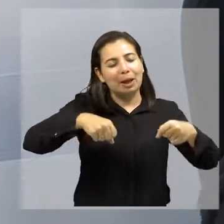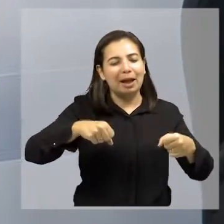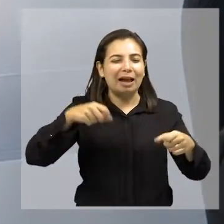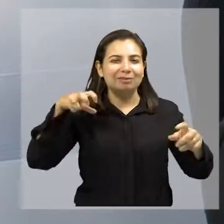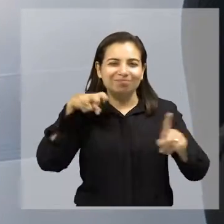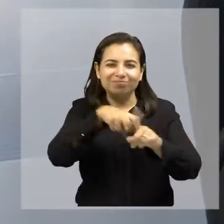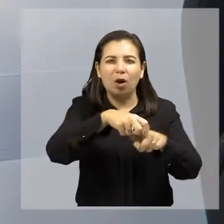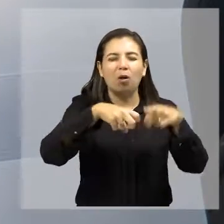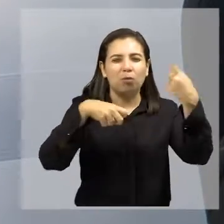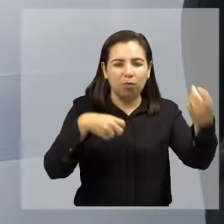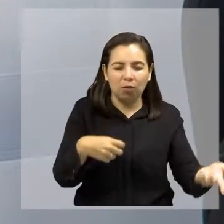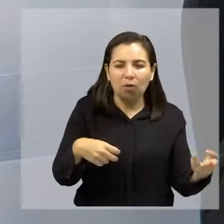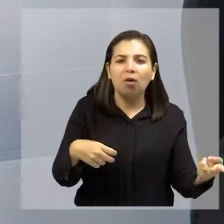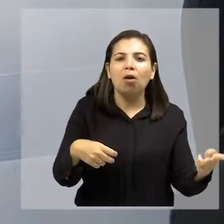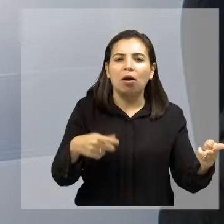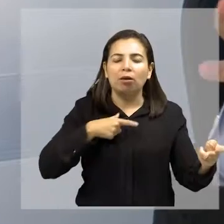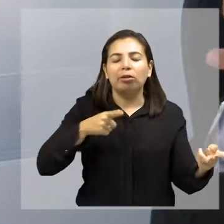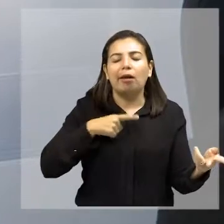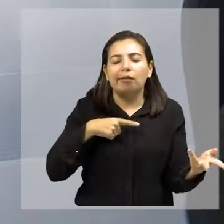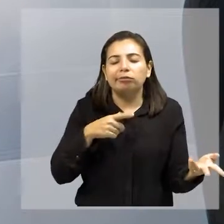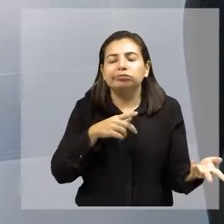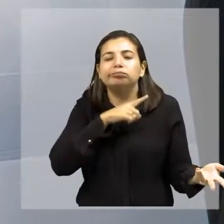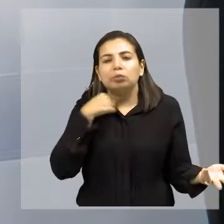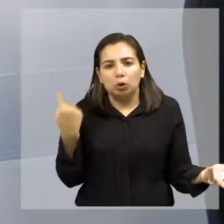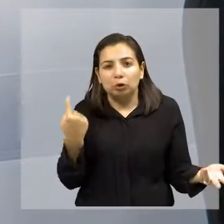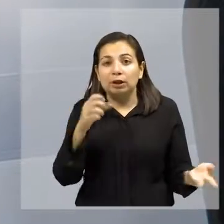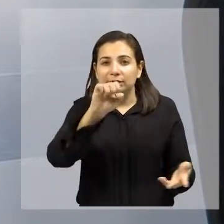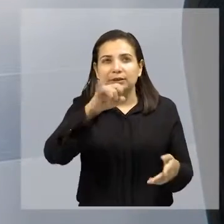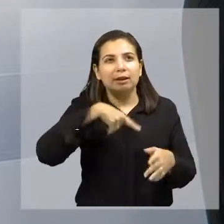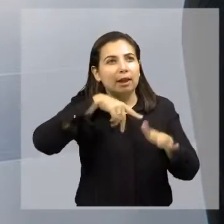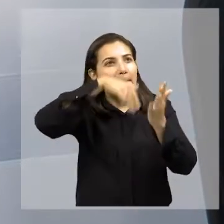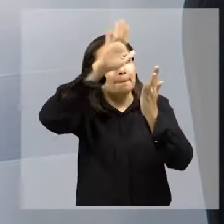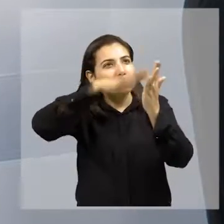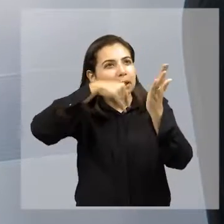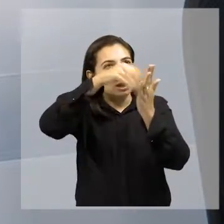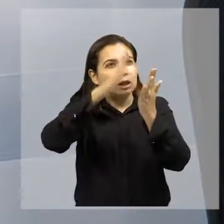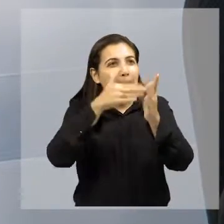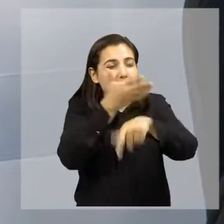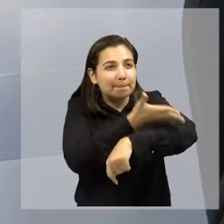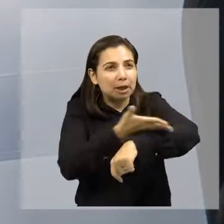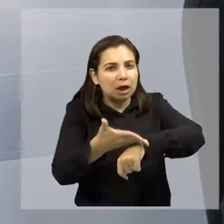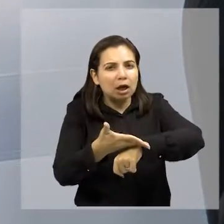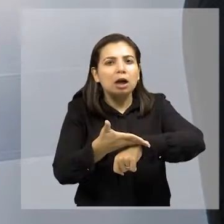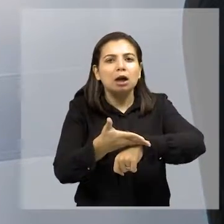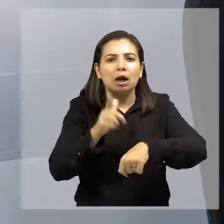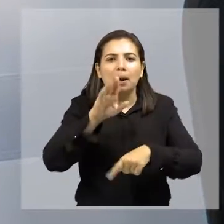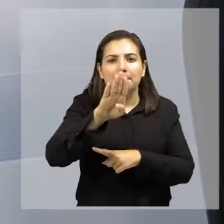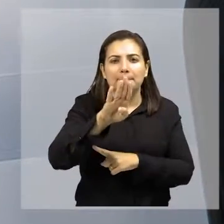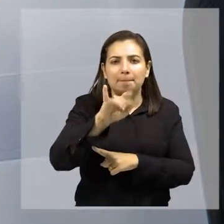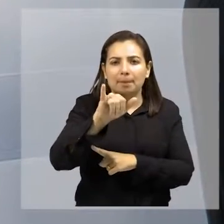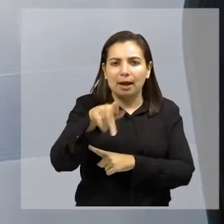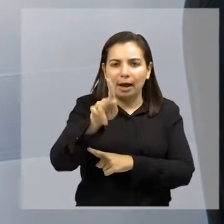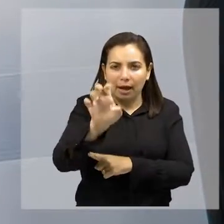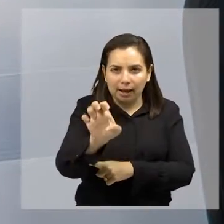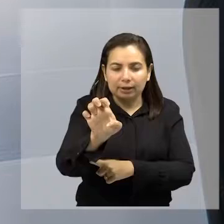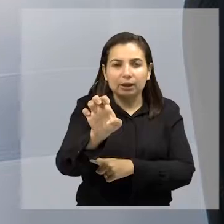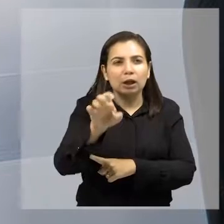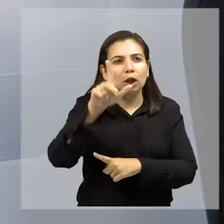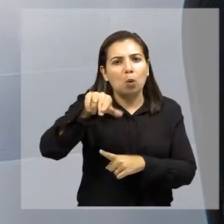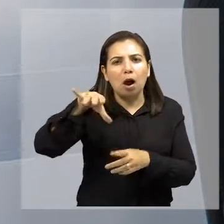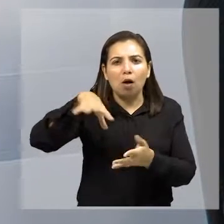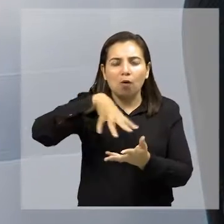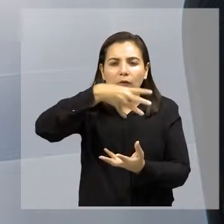uma bicicleta pintada de branco, pendurada em um poste, uma bike ghost, uma bicicleta